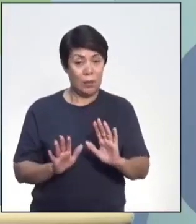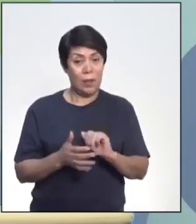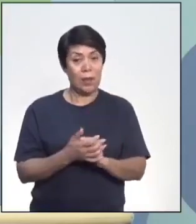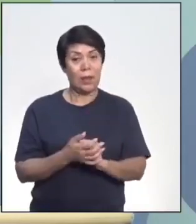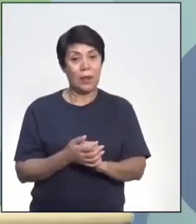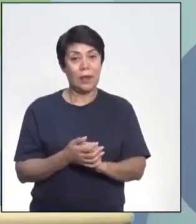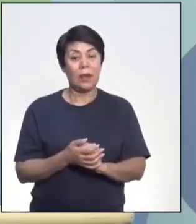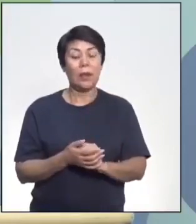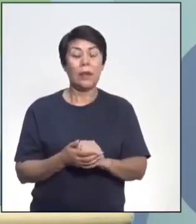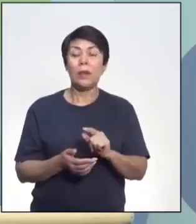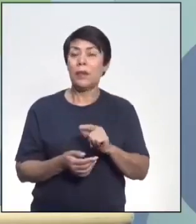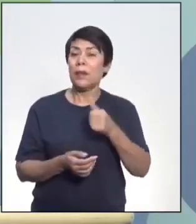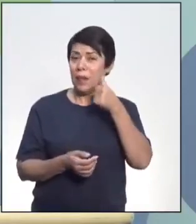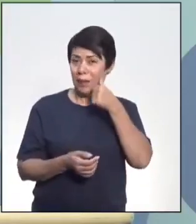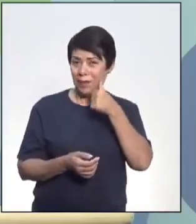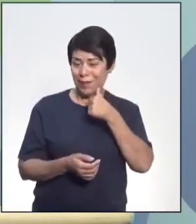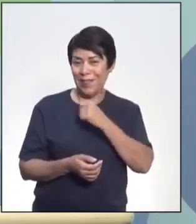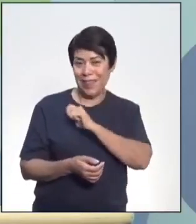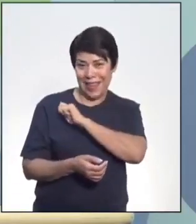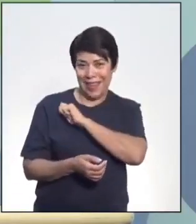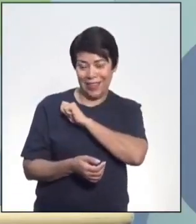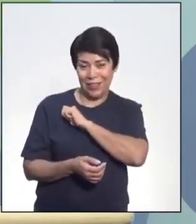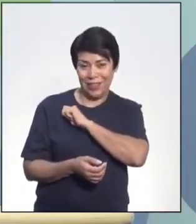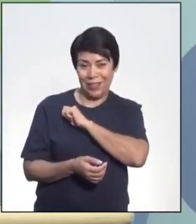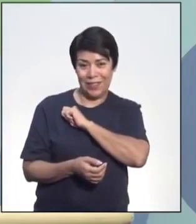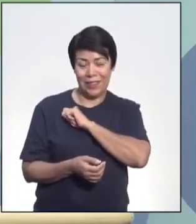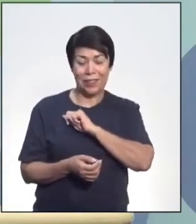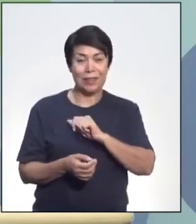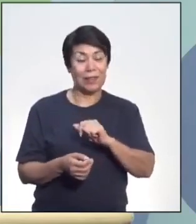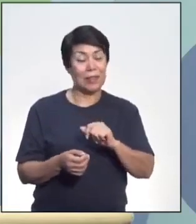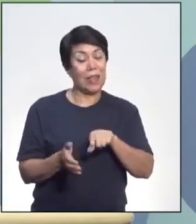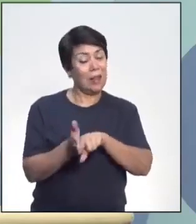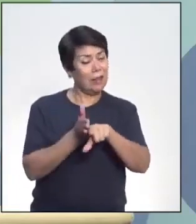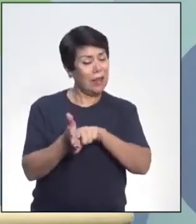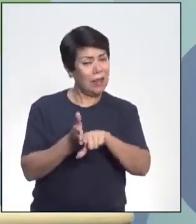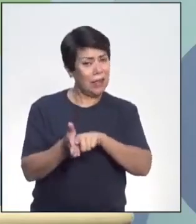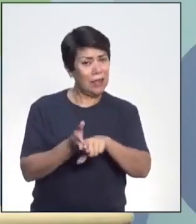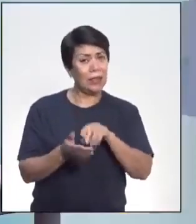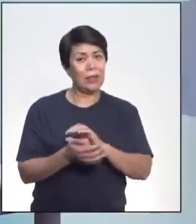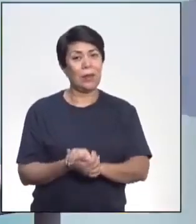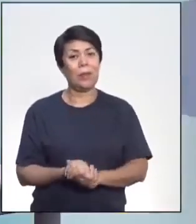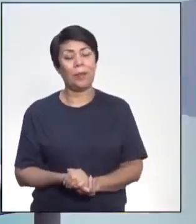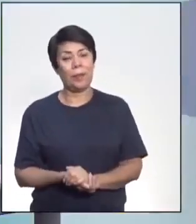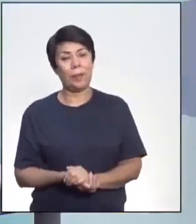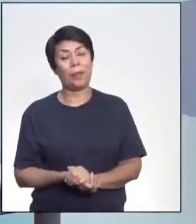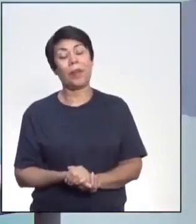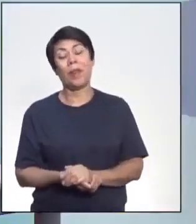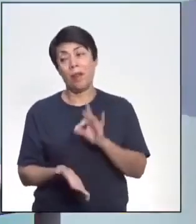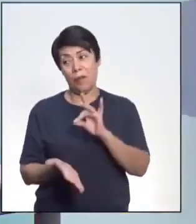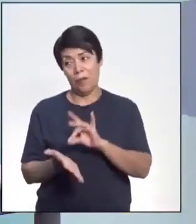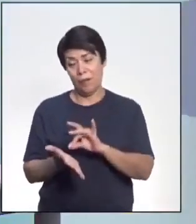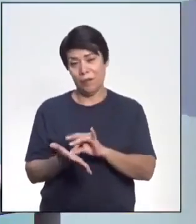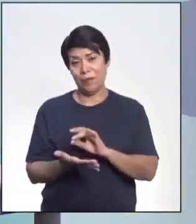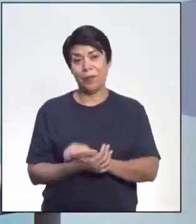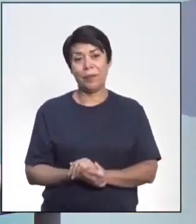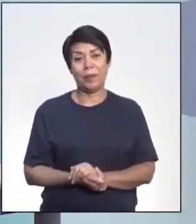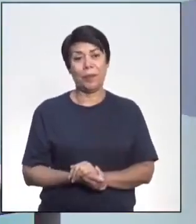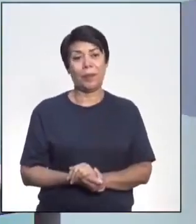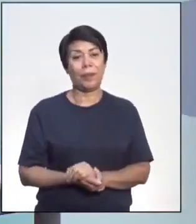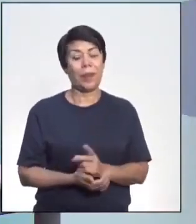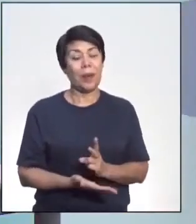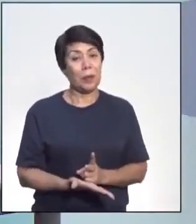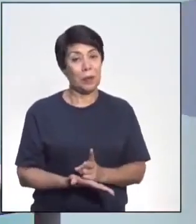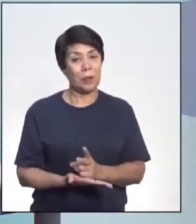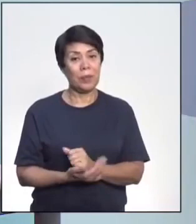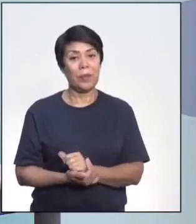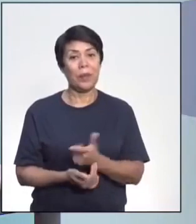pelo menos teve uma outra visão certa ou errada do contexto. Perfeito, professora, boa observação. Agora, dando continuidade